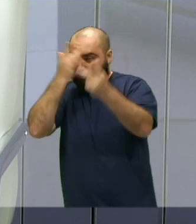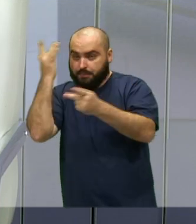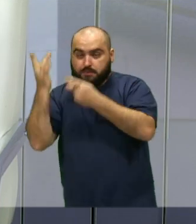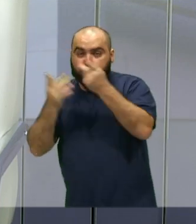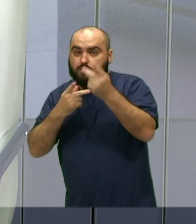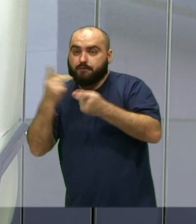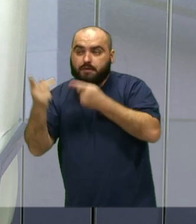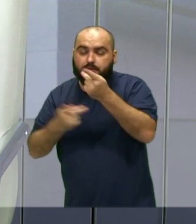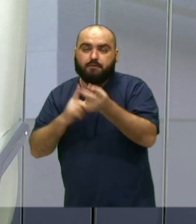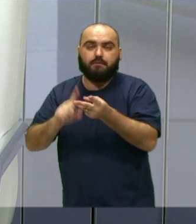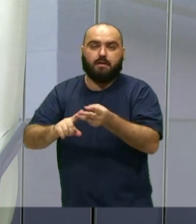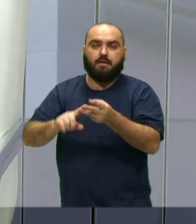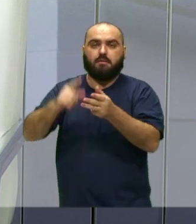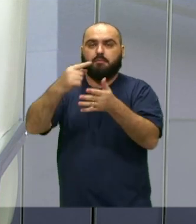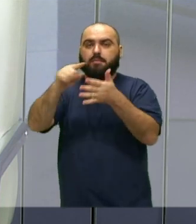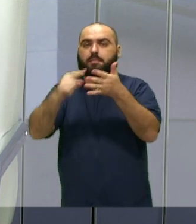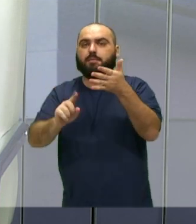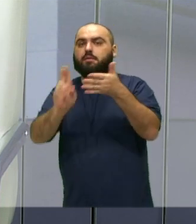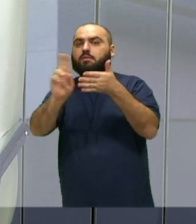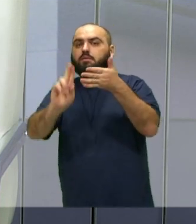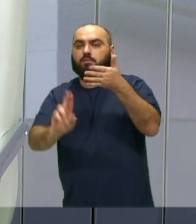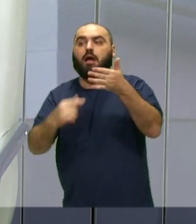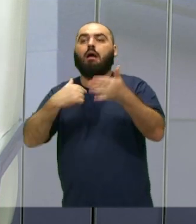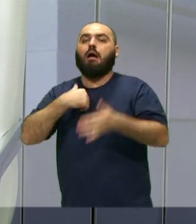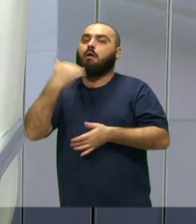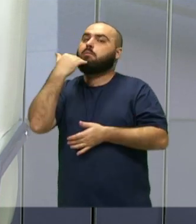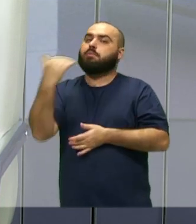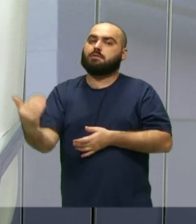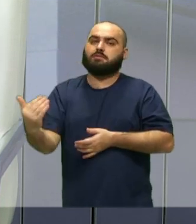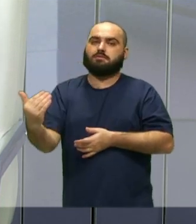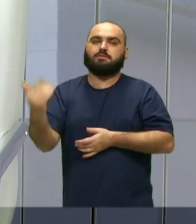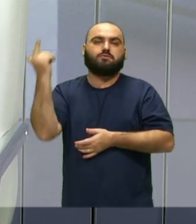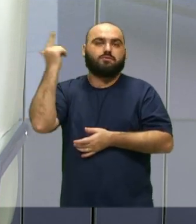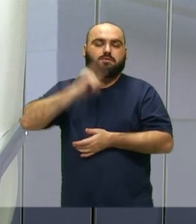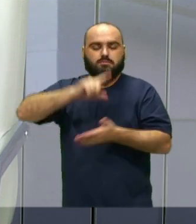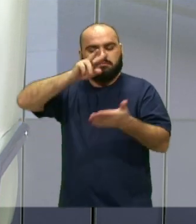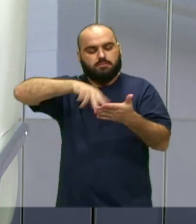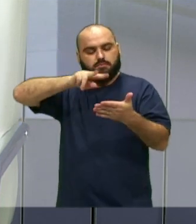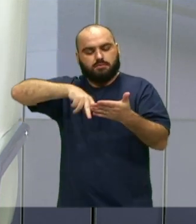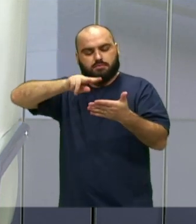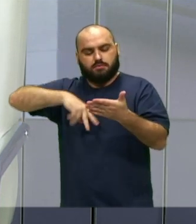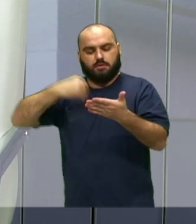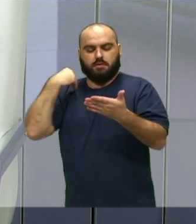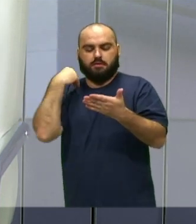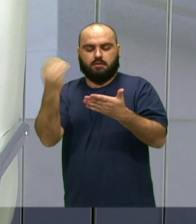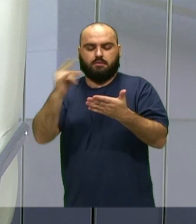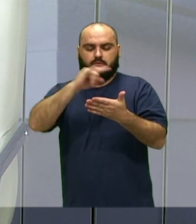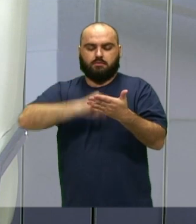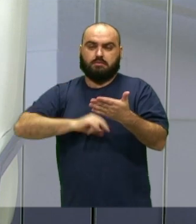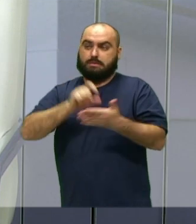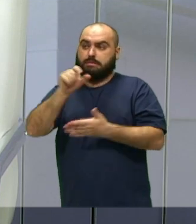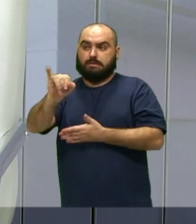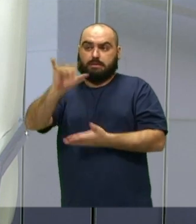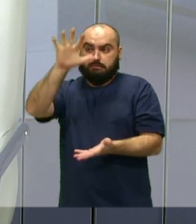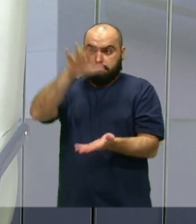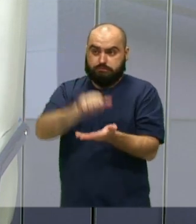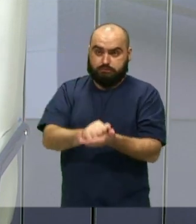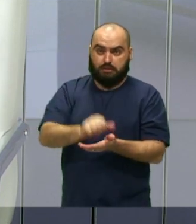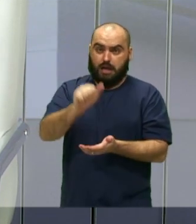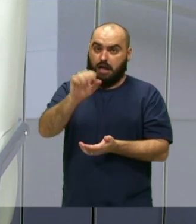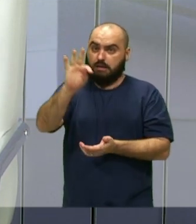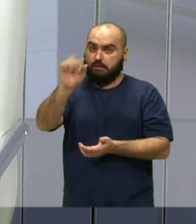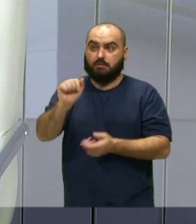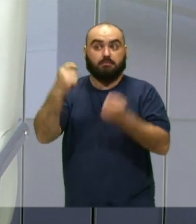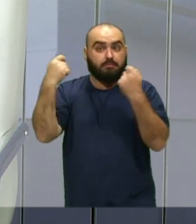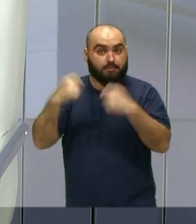de presença, com tudo que aconteceu aí, eu solicitei para fazer os encaminhamentos devidos. E caso não, a gente não tenha isso registrado em ata, que